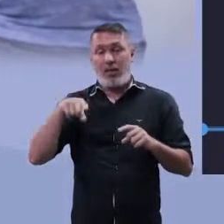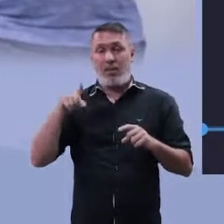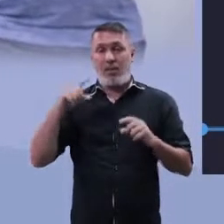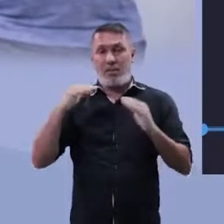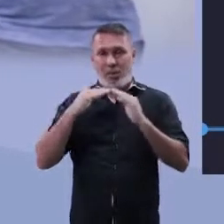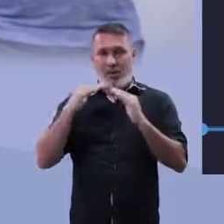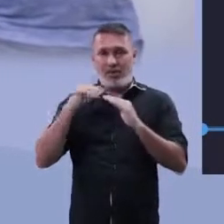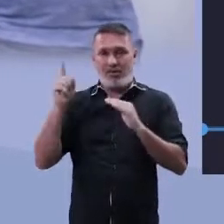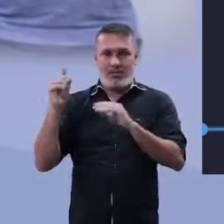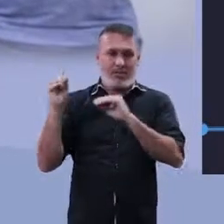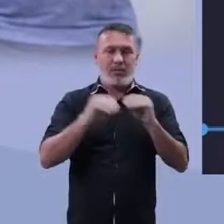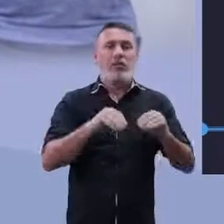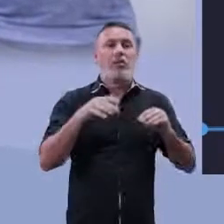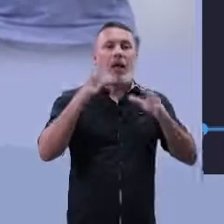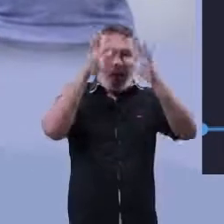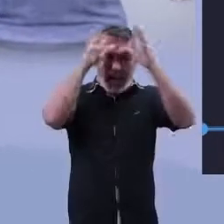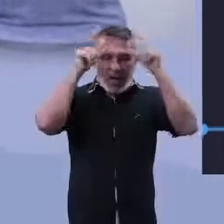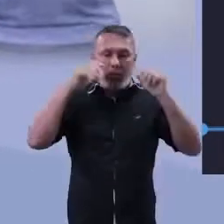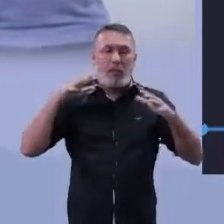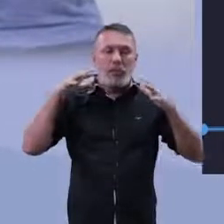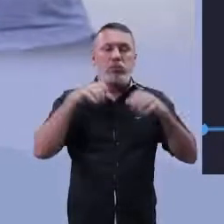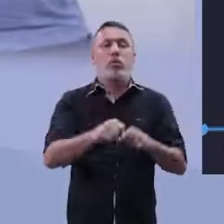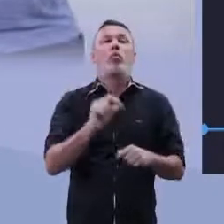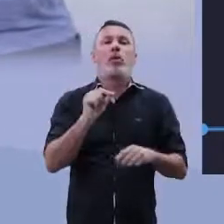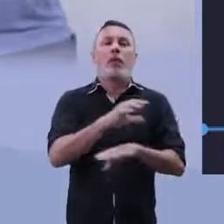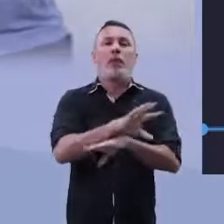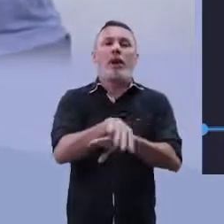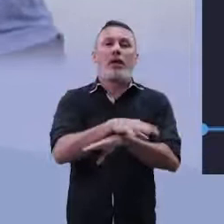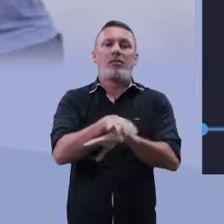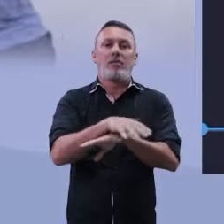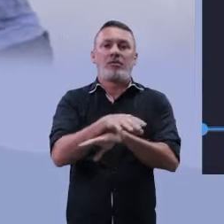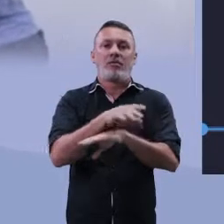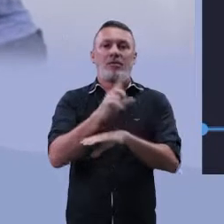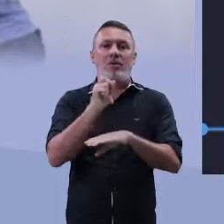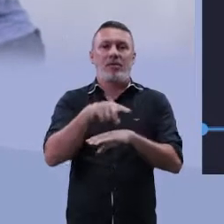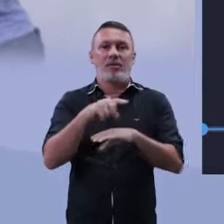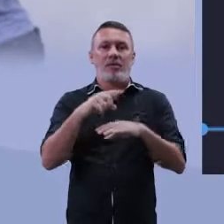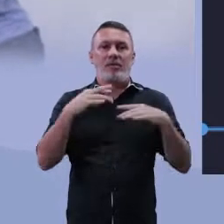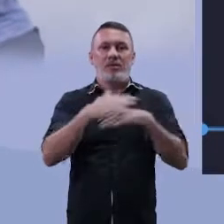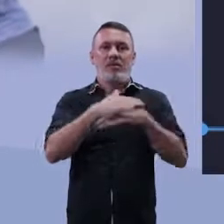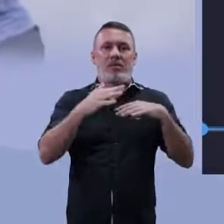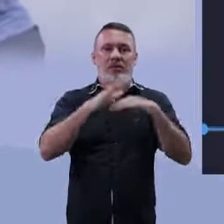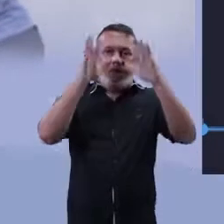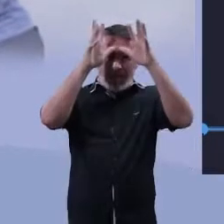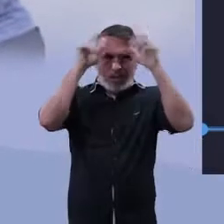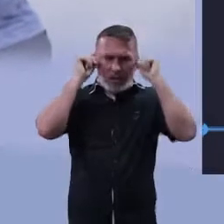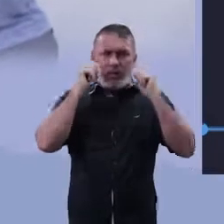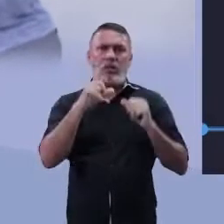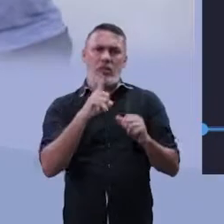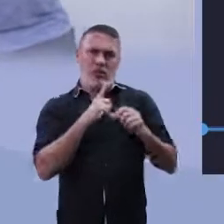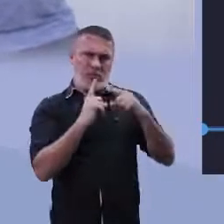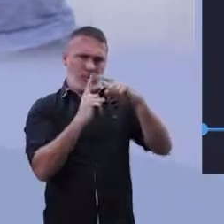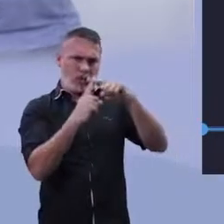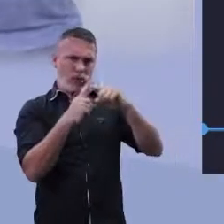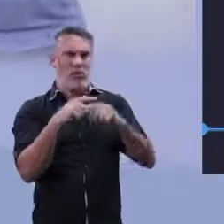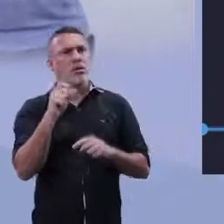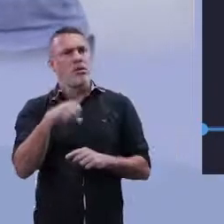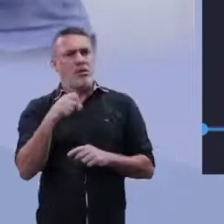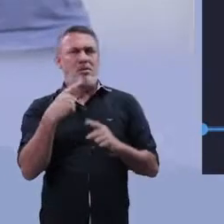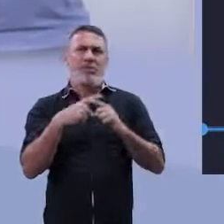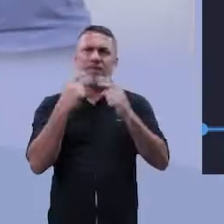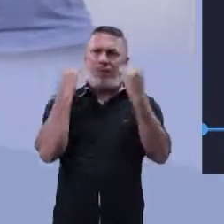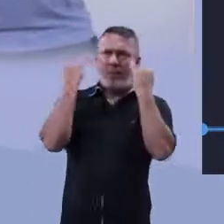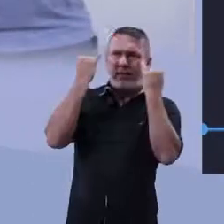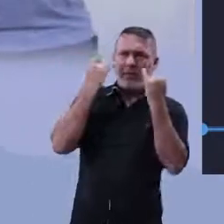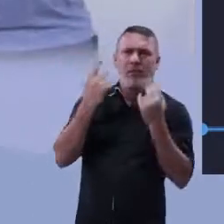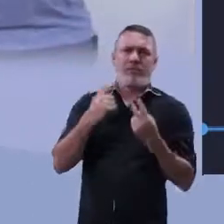a praça da cidade. Então, logo pela lógica, você tem o seguinte, que tem os aspectos positivos, sim, dessa